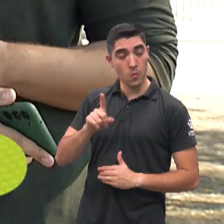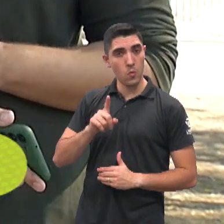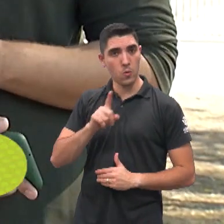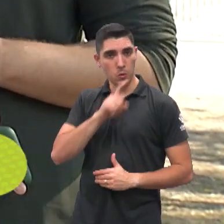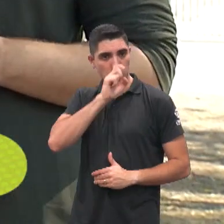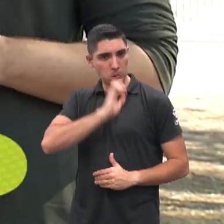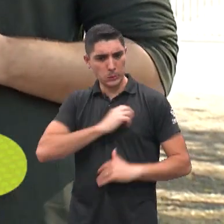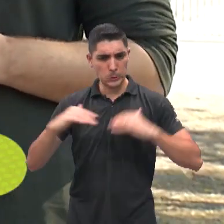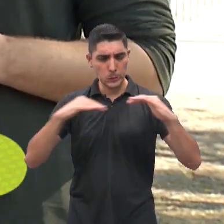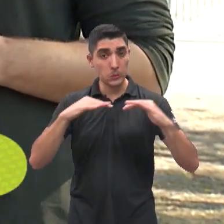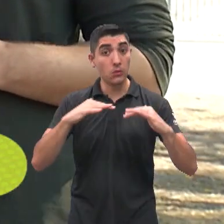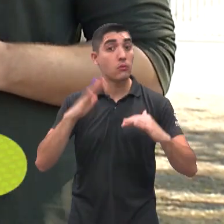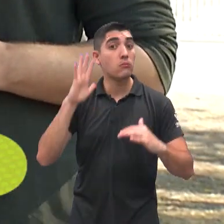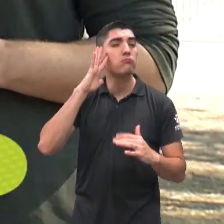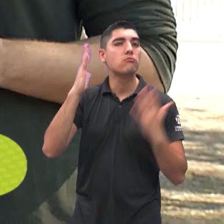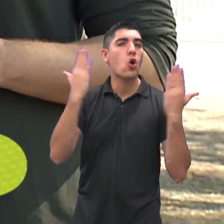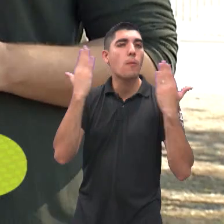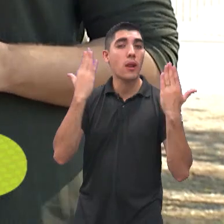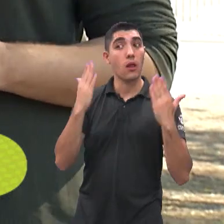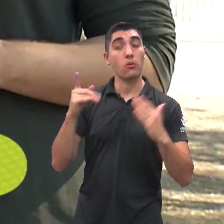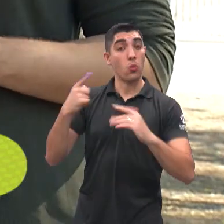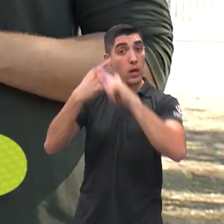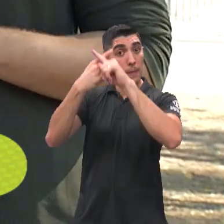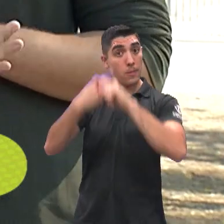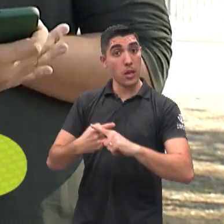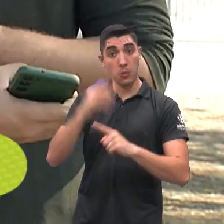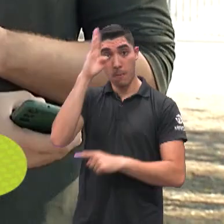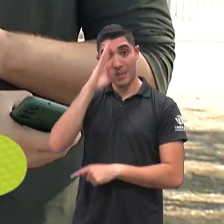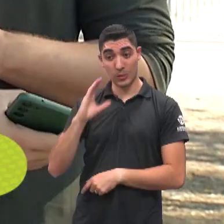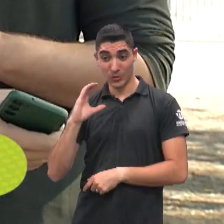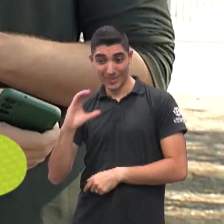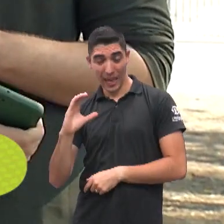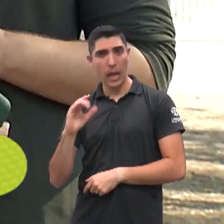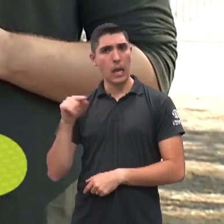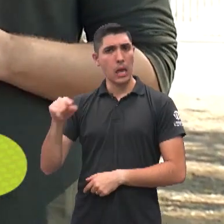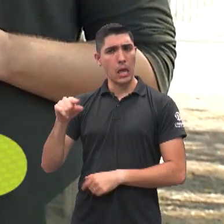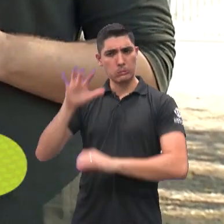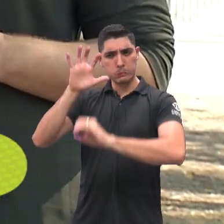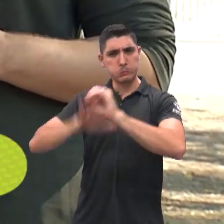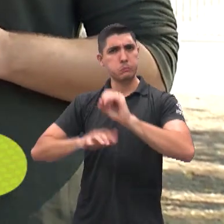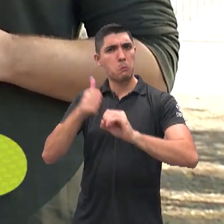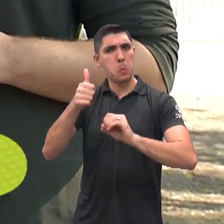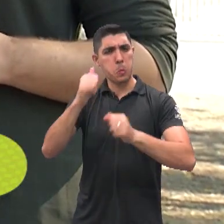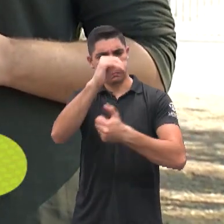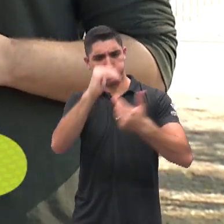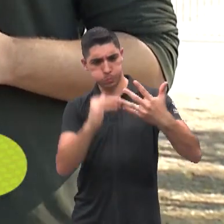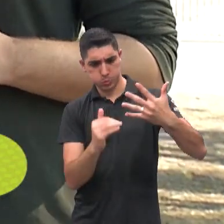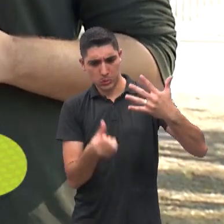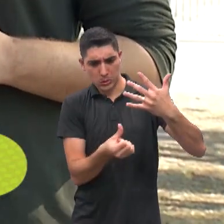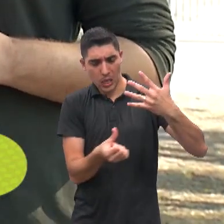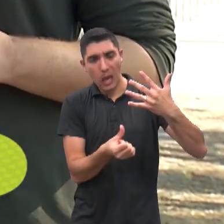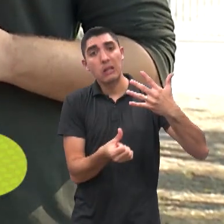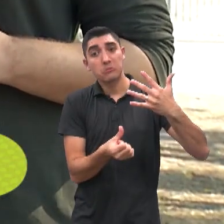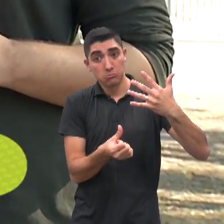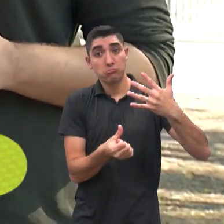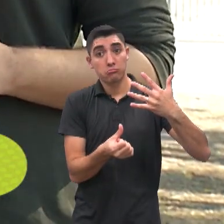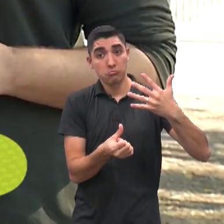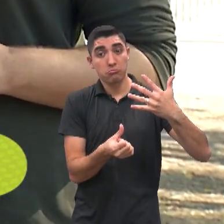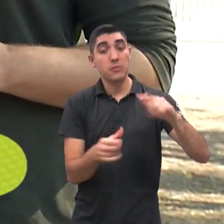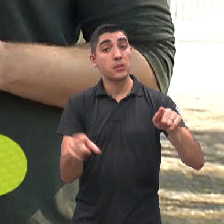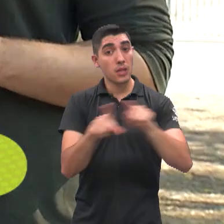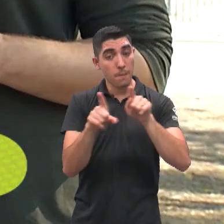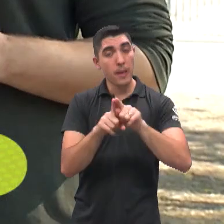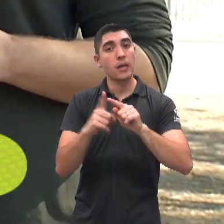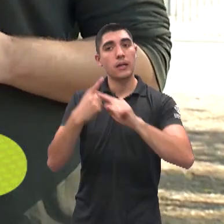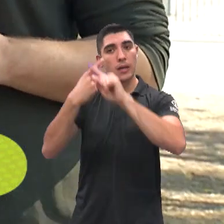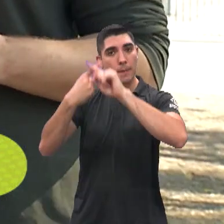na 6ª colocação da Série C, faz uma boa campanha, venceu o Caxias do Rio Grande do Sul no último fim de semana e também jogou a Série A1